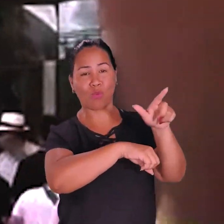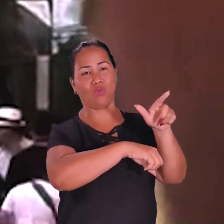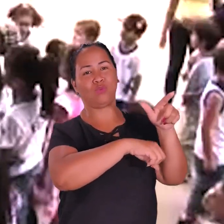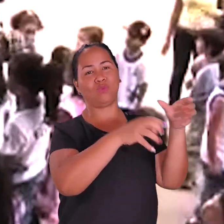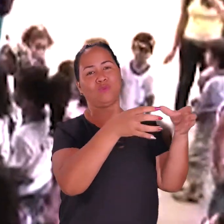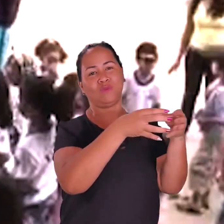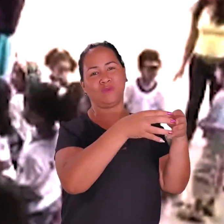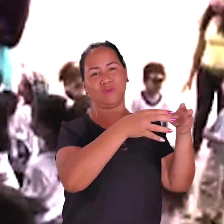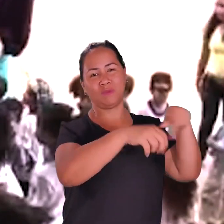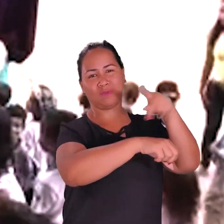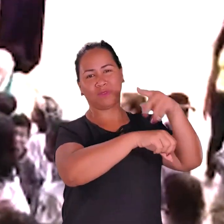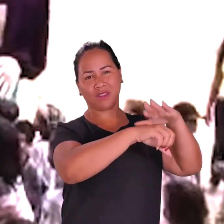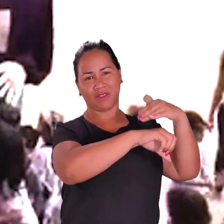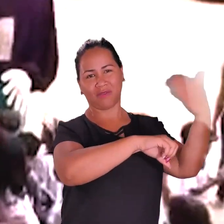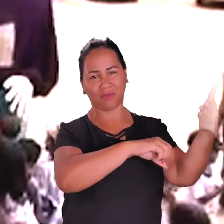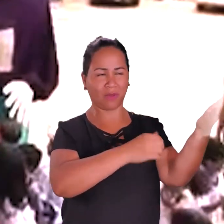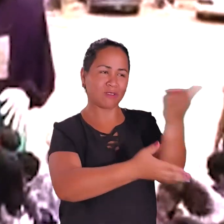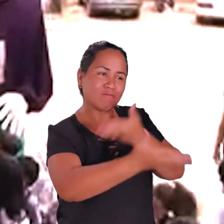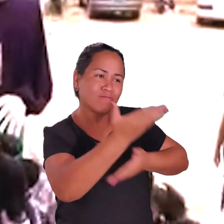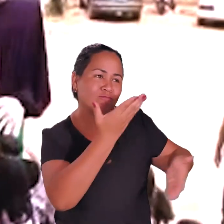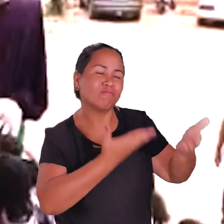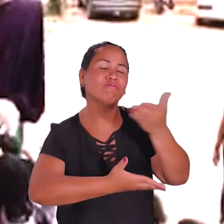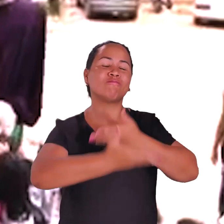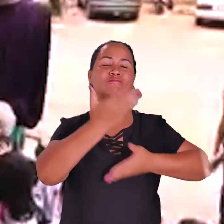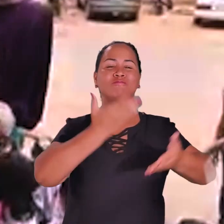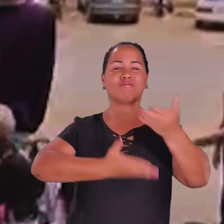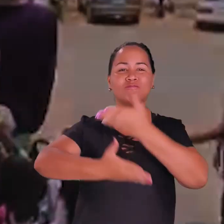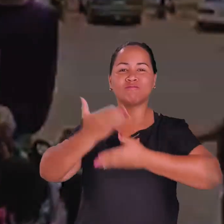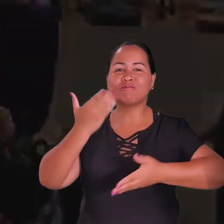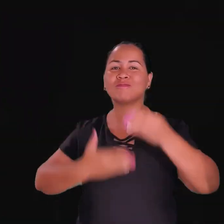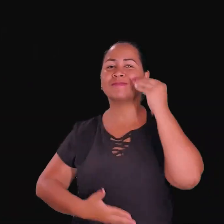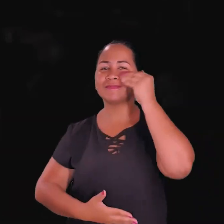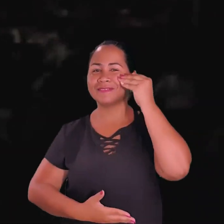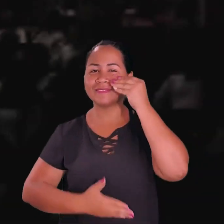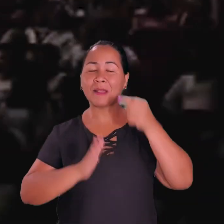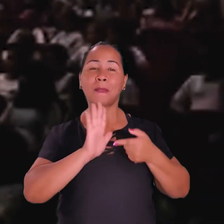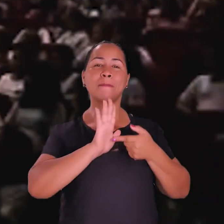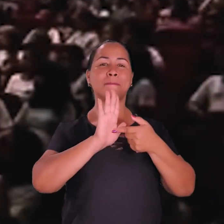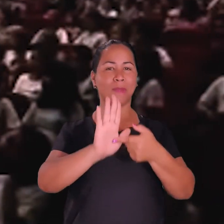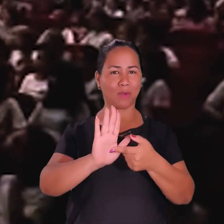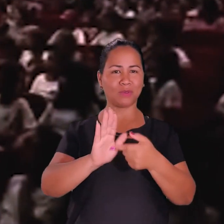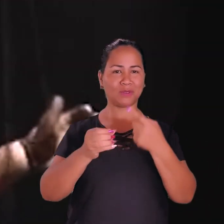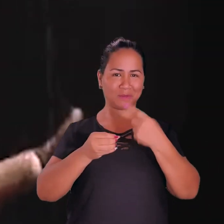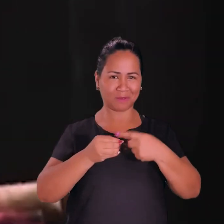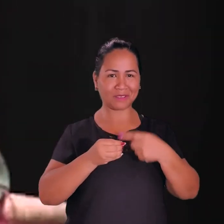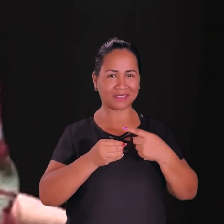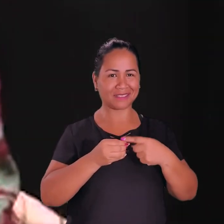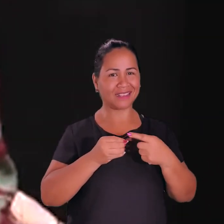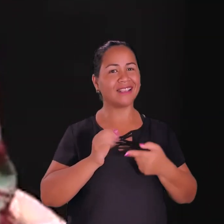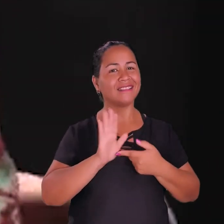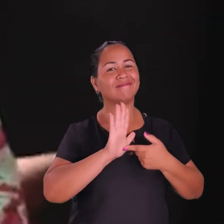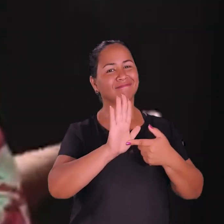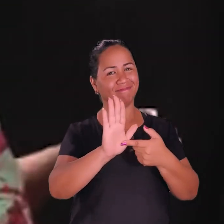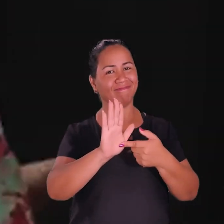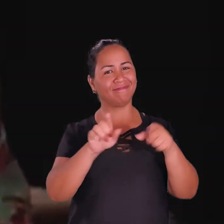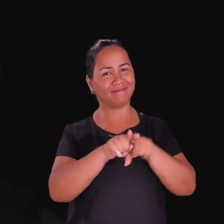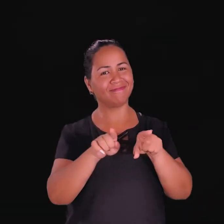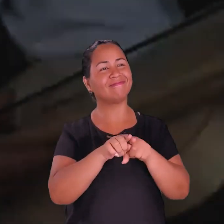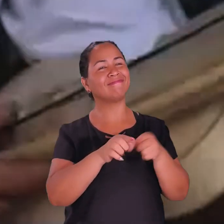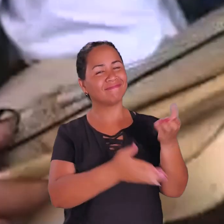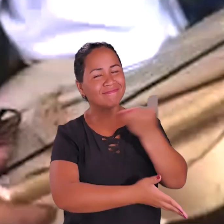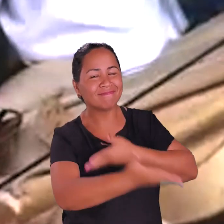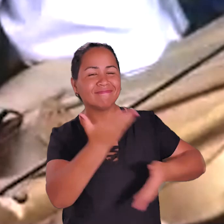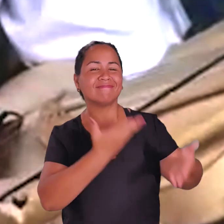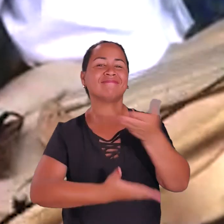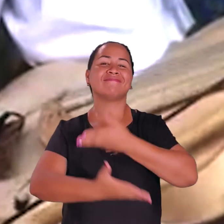trocar experiência, mostrar para a nossa cidade aquilo que a gente vê lá fora e trazer de fora para mostrar aqui. Então